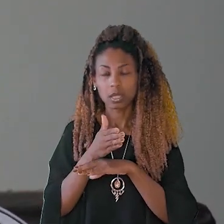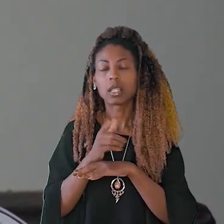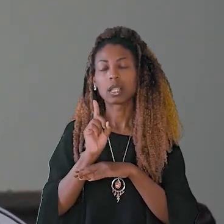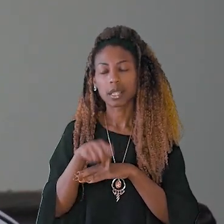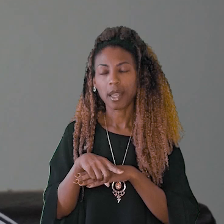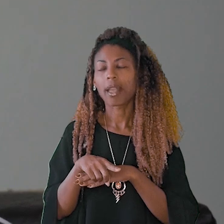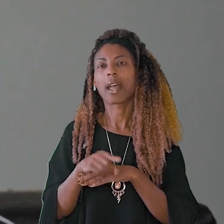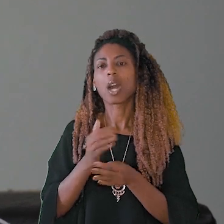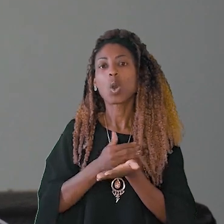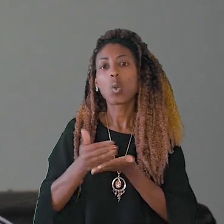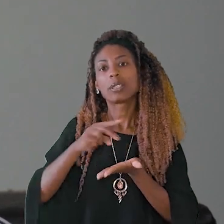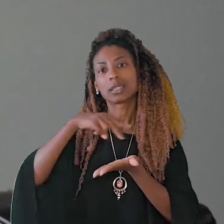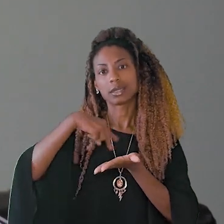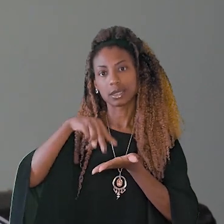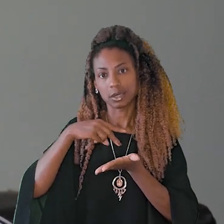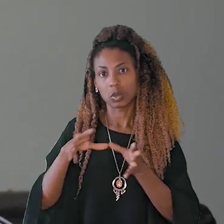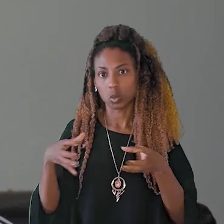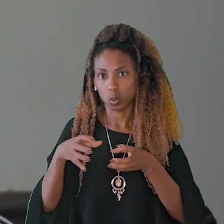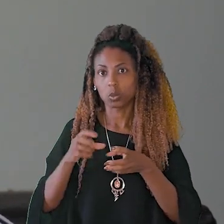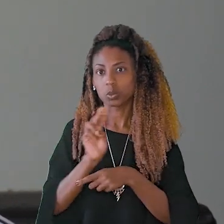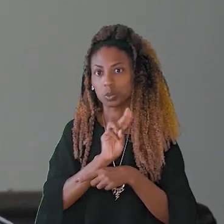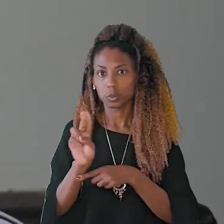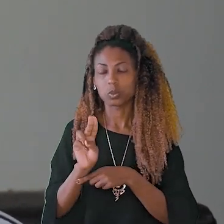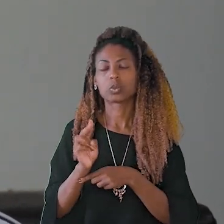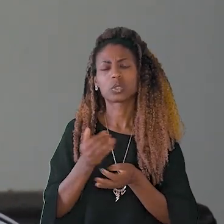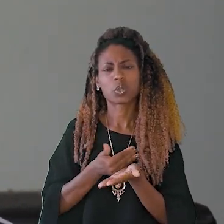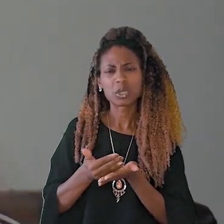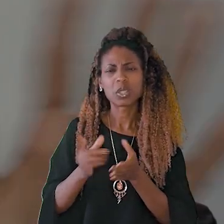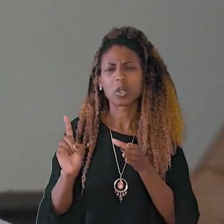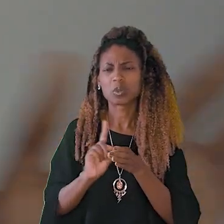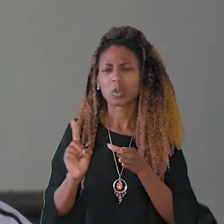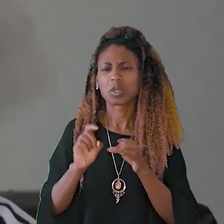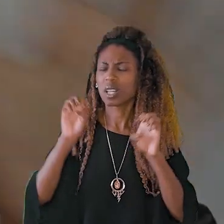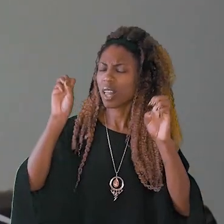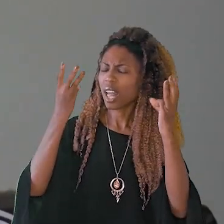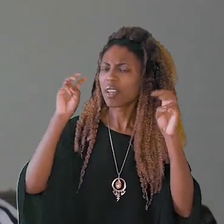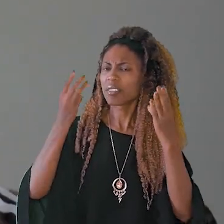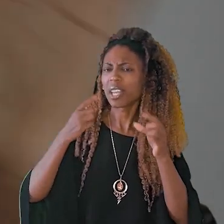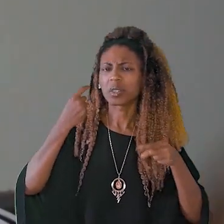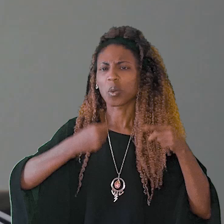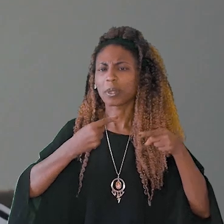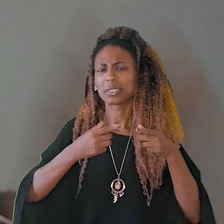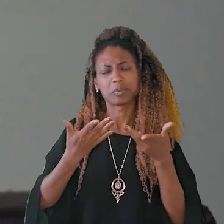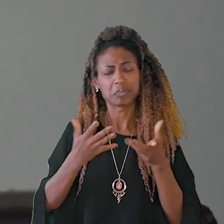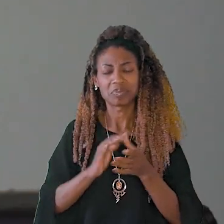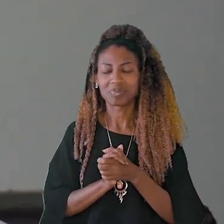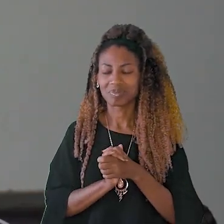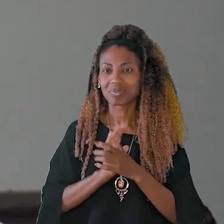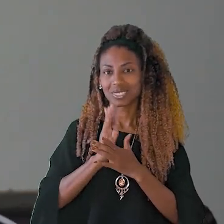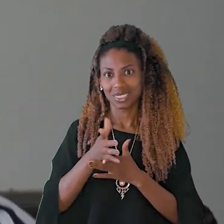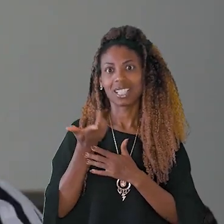chamado Stardance, né, que a gente começou a participar, né, de grupo, de eventos de dança, de campeonatos,